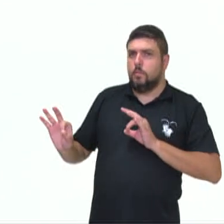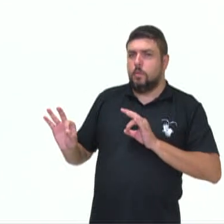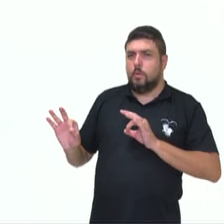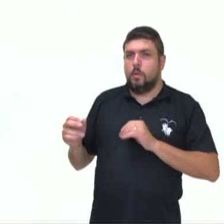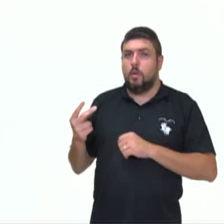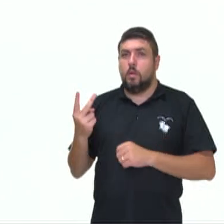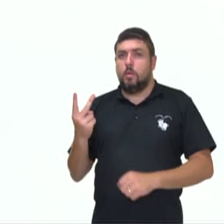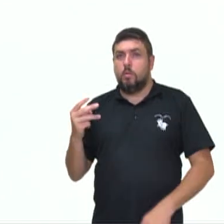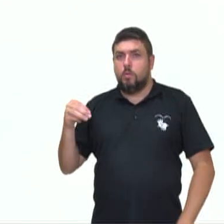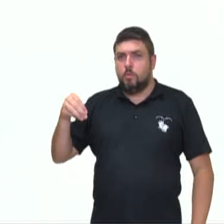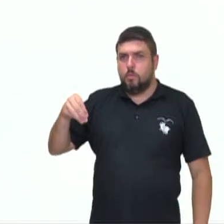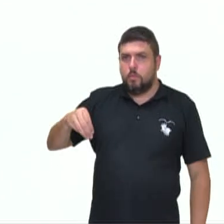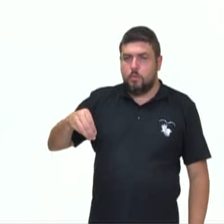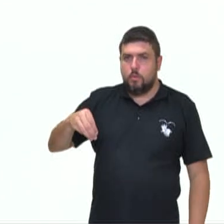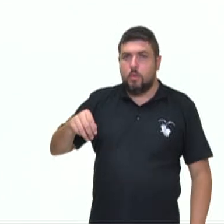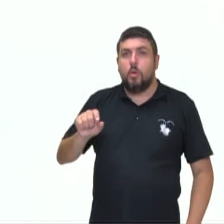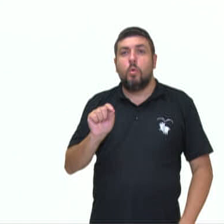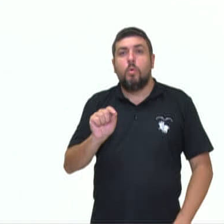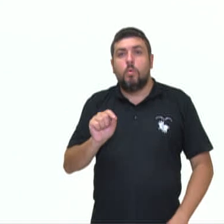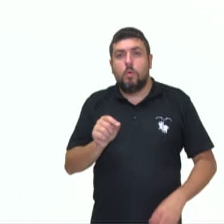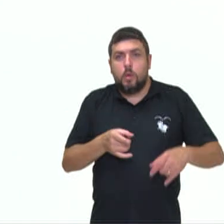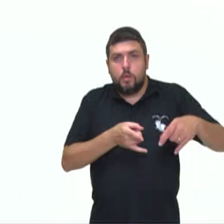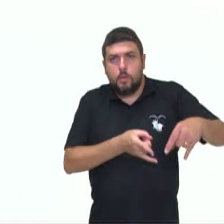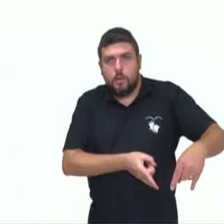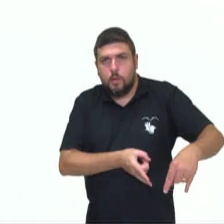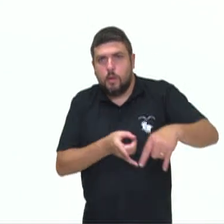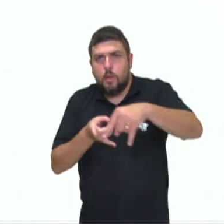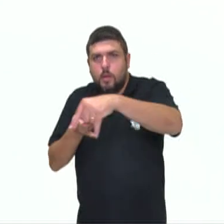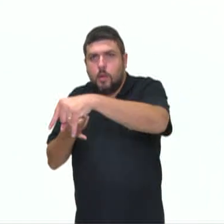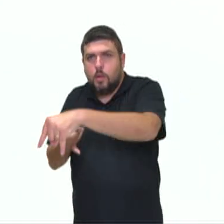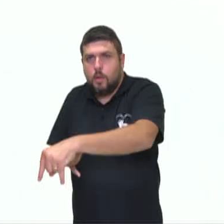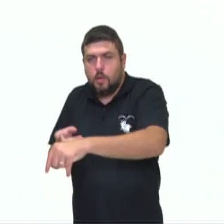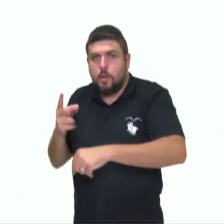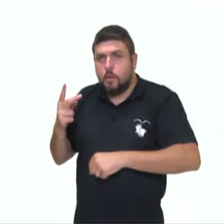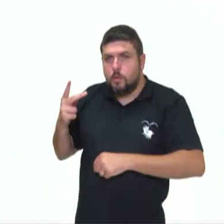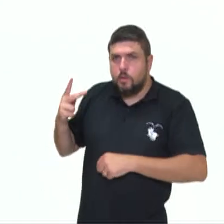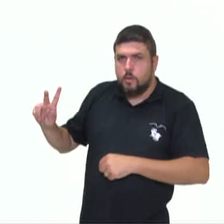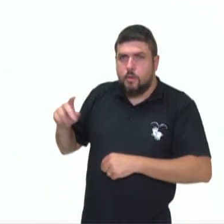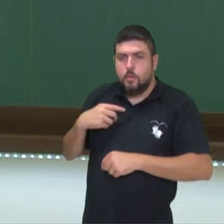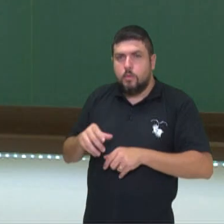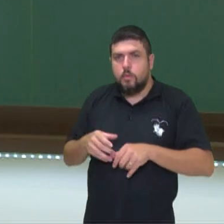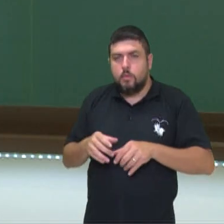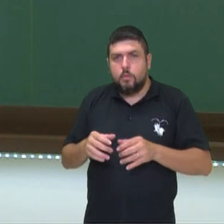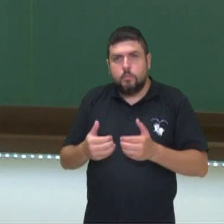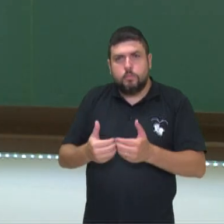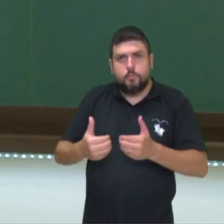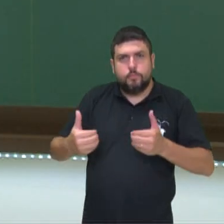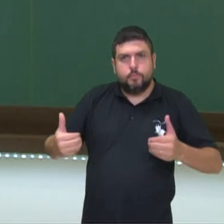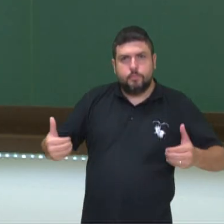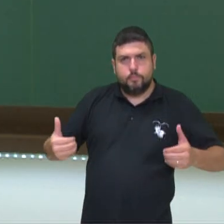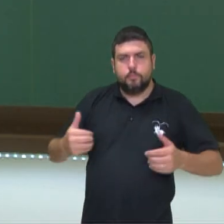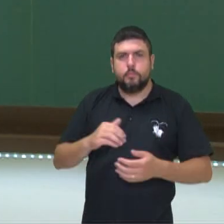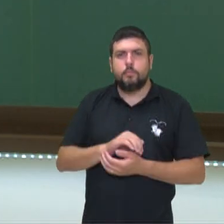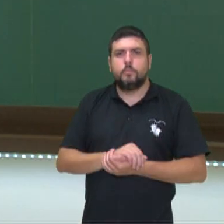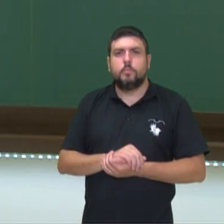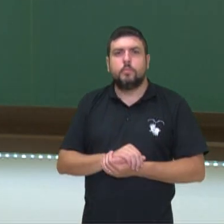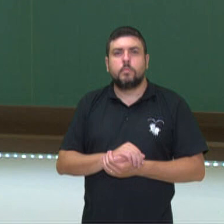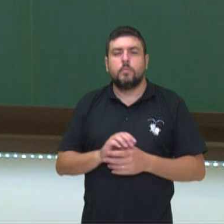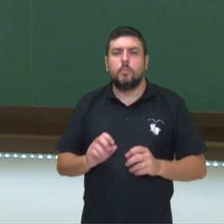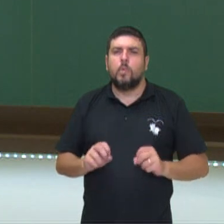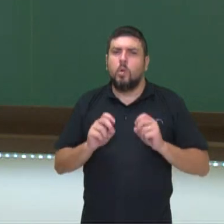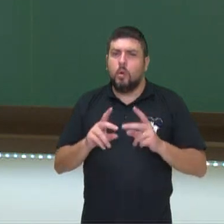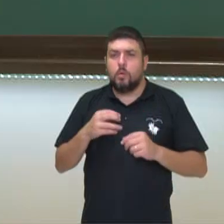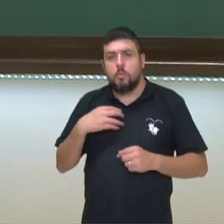metros entre as camas do paciente e da outra pessoa. Tá, professora, essa medida é interessante,